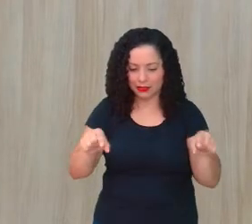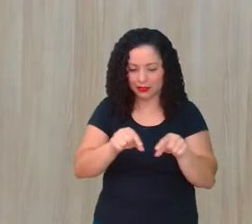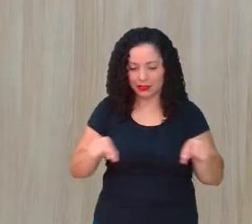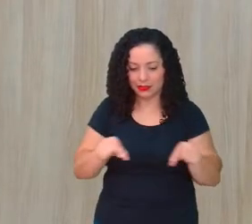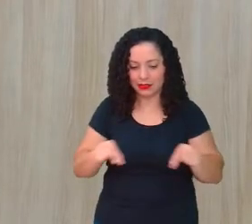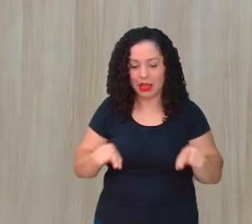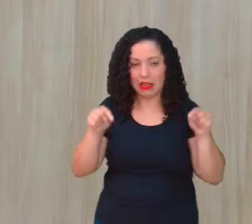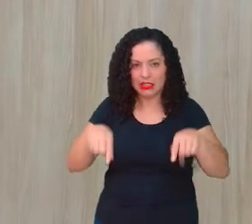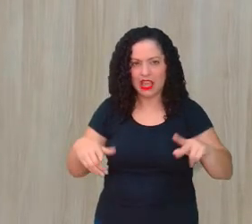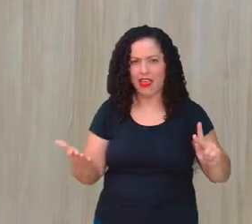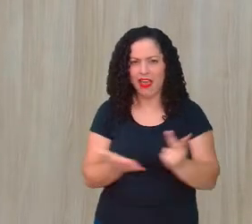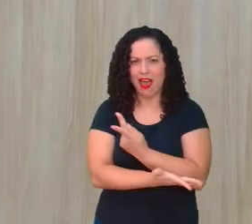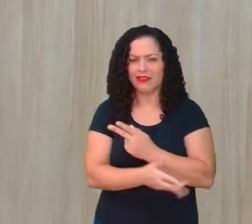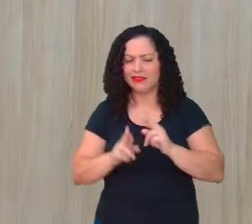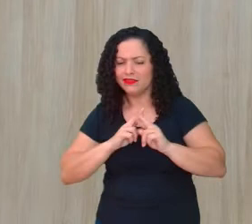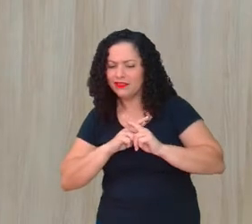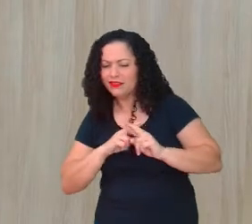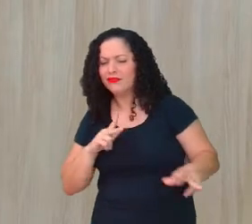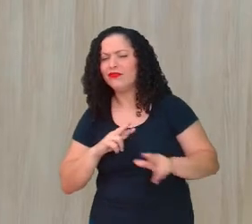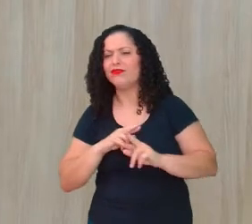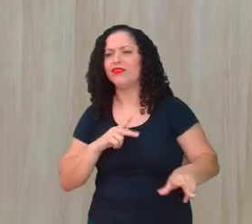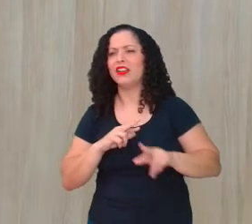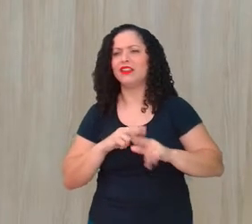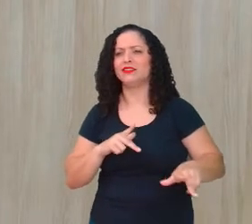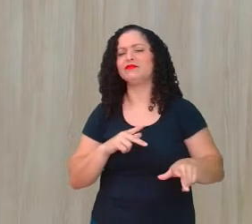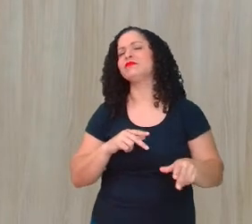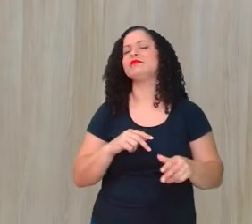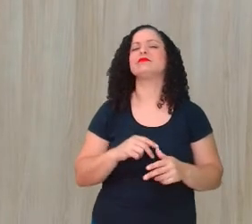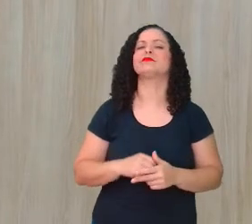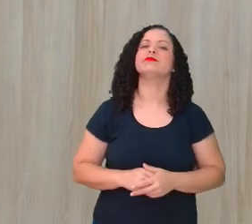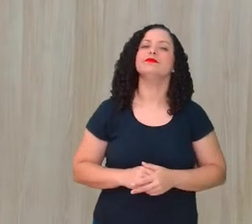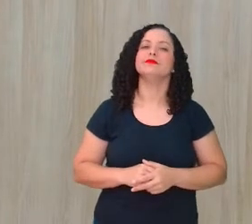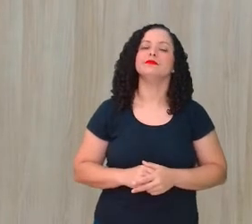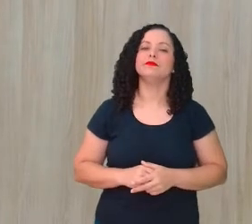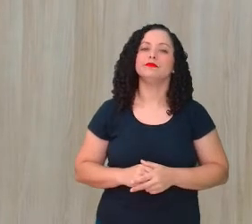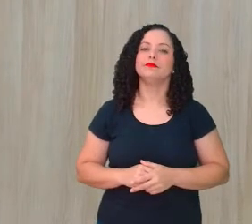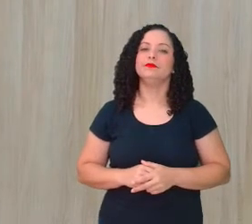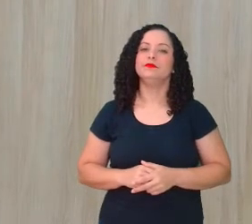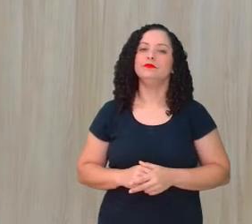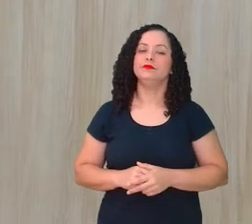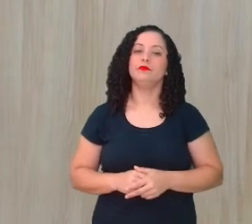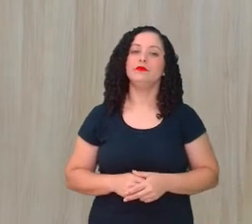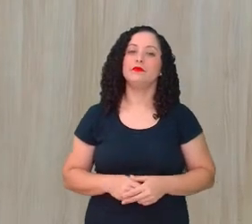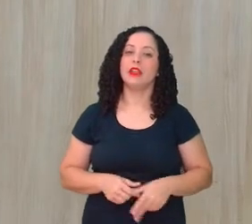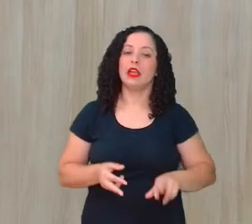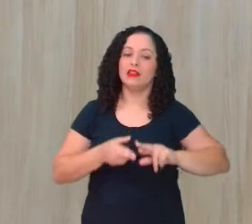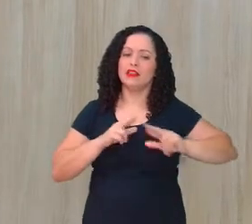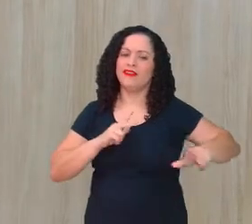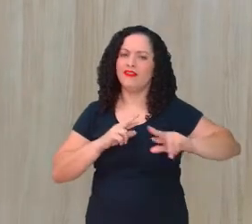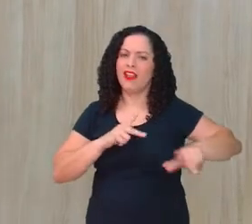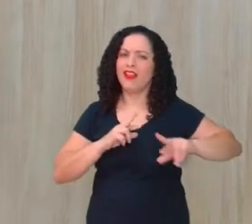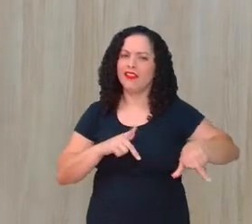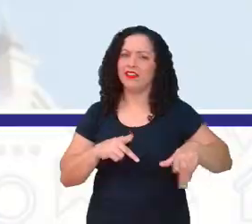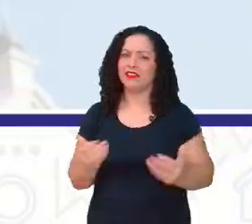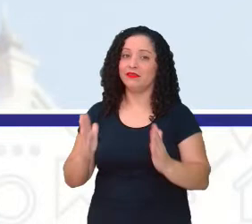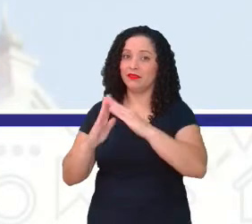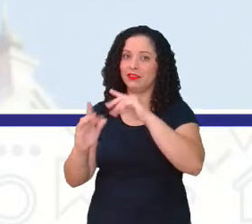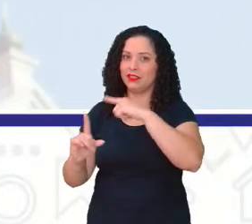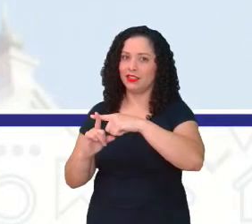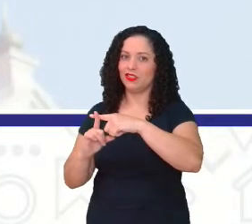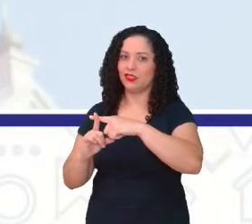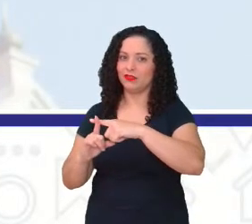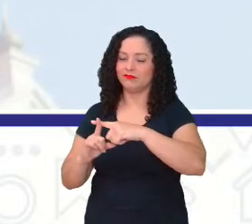né, hereges, ou seja, não assim, dogmáticos, né, para a Igreja Romana. E